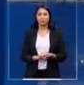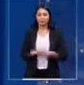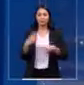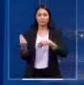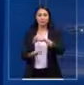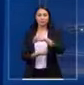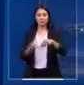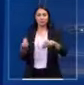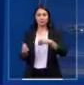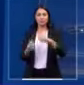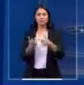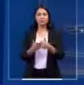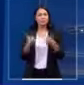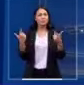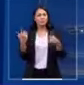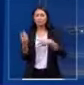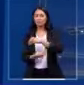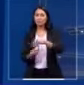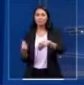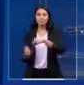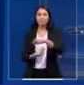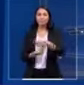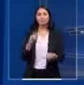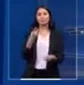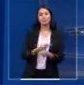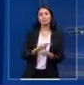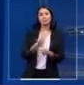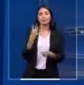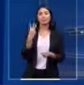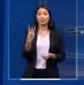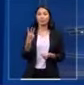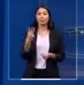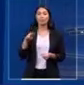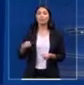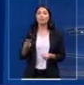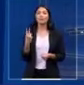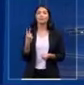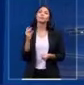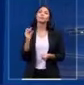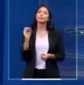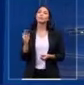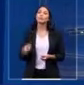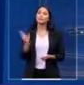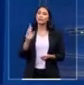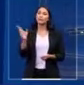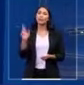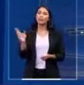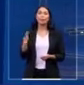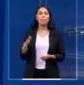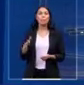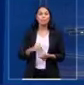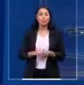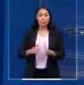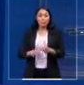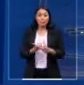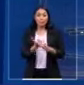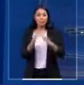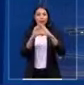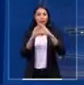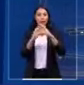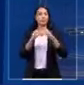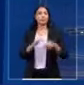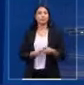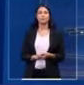Globo girando, sua sorte girando. Prêmio estimado em 3 milhões e 200 mil reais. Vem aí a primeira bola.